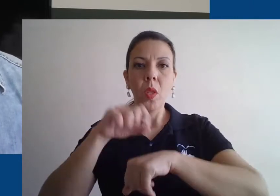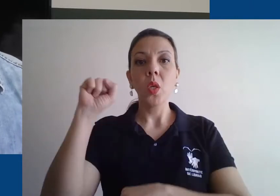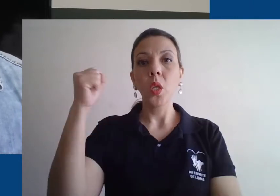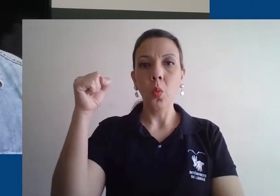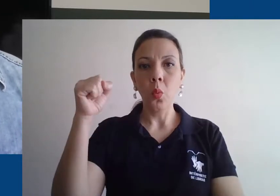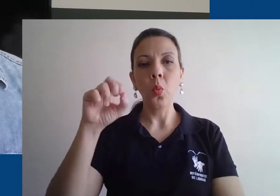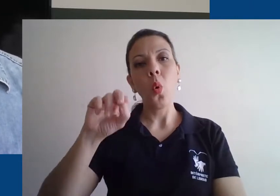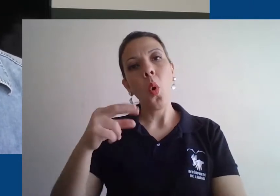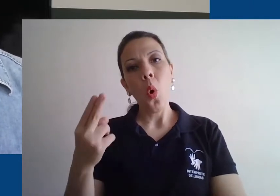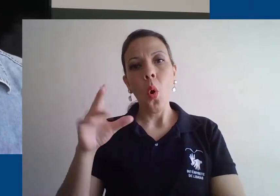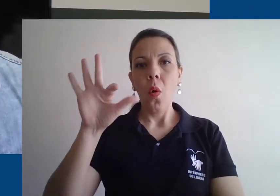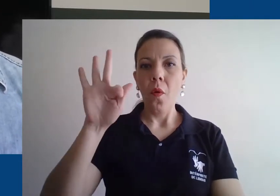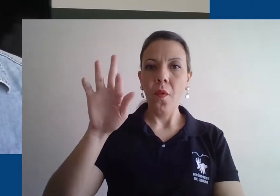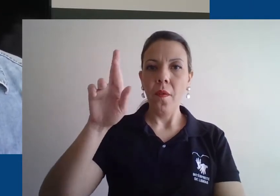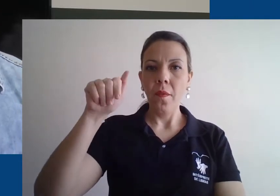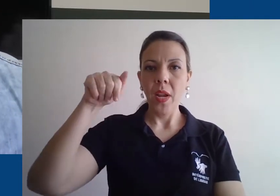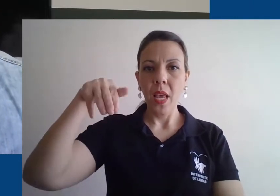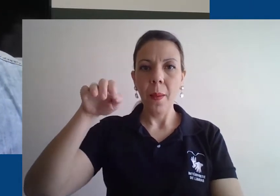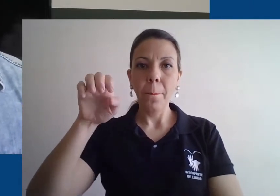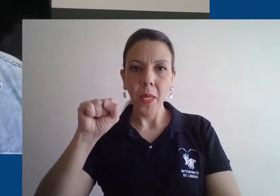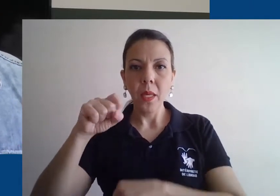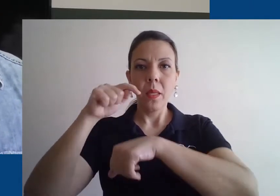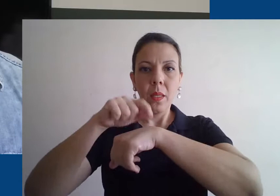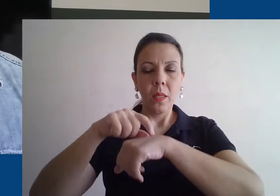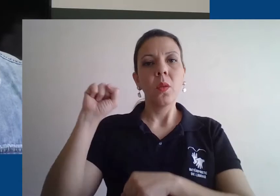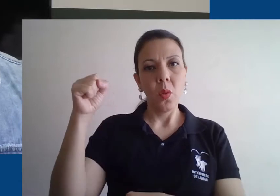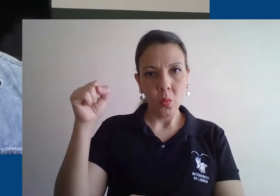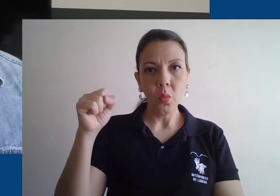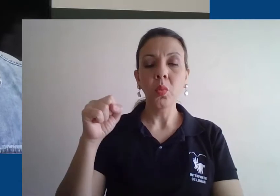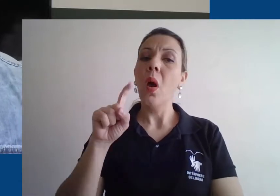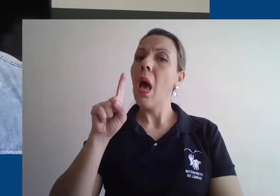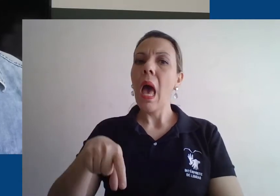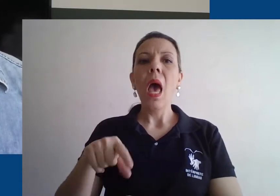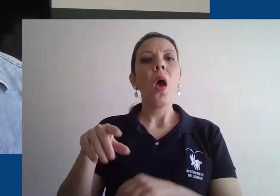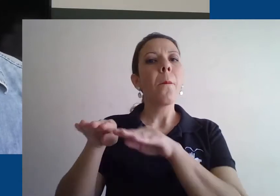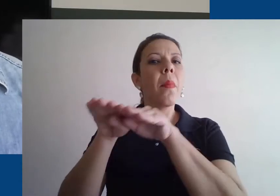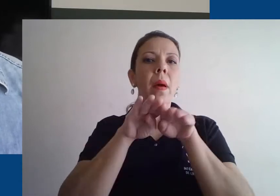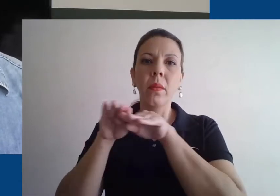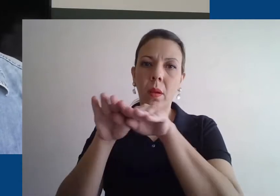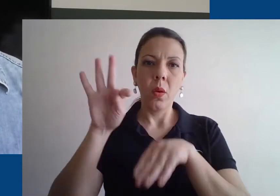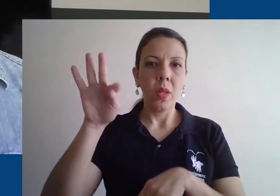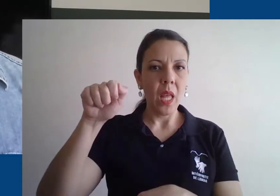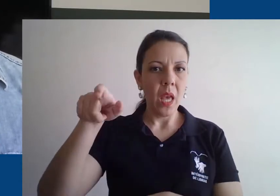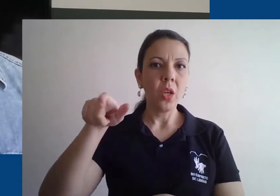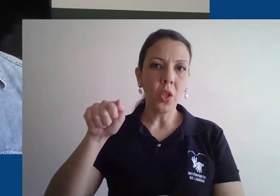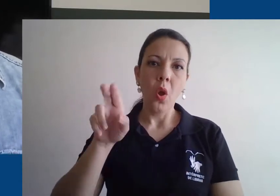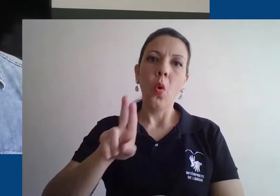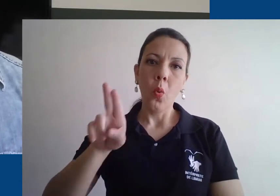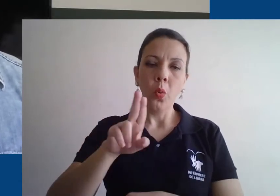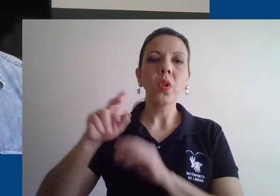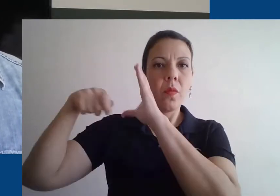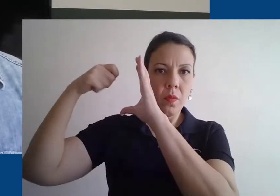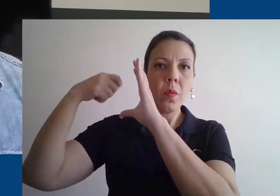entre aspas, para web, para mídias digitais, que é também a taxa que muitos gravadores de tela vão gravar. Então assim,